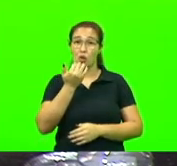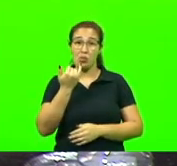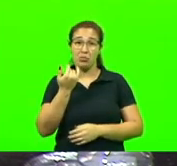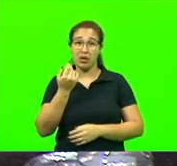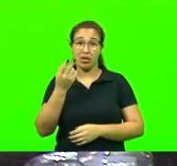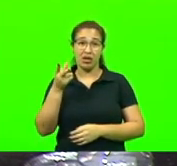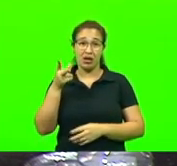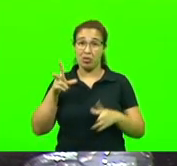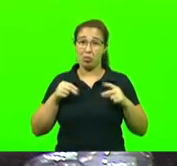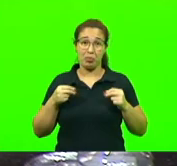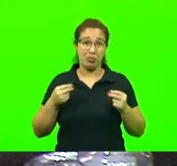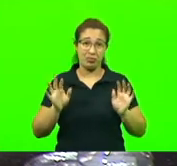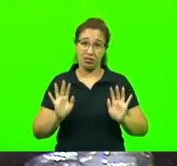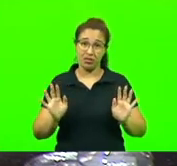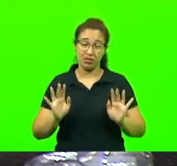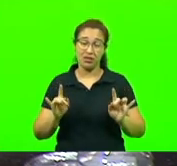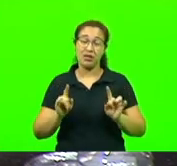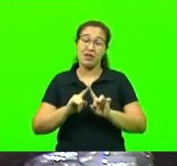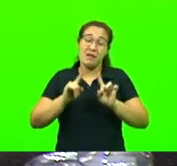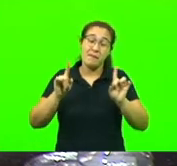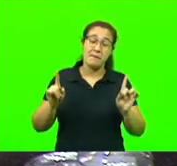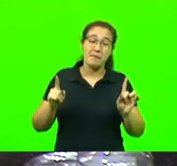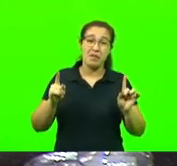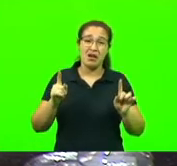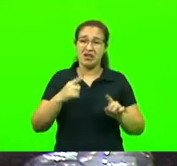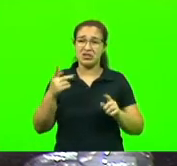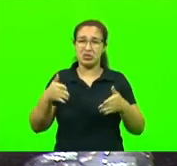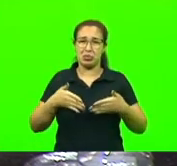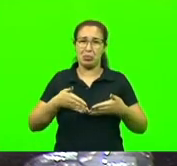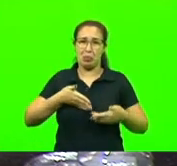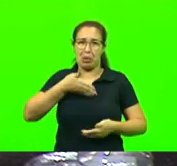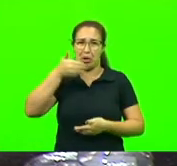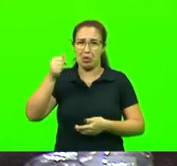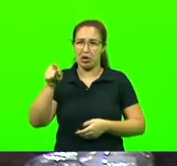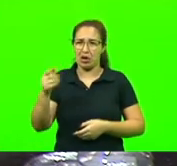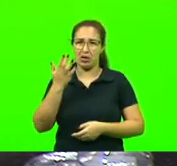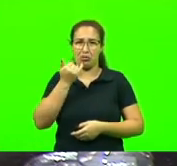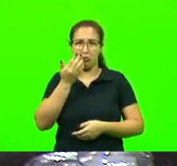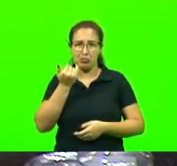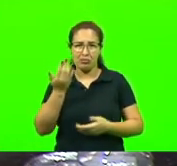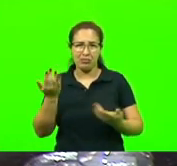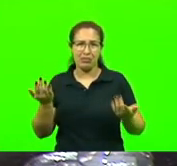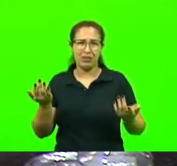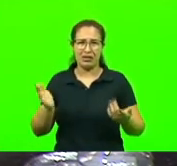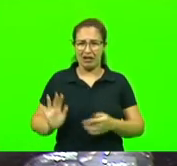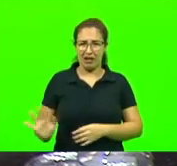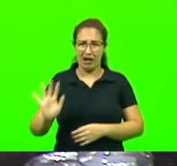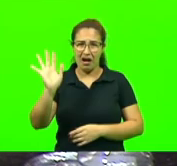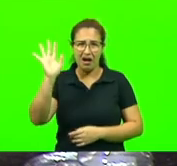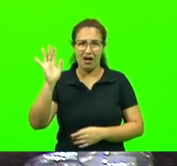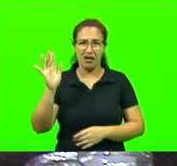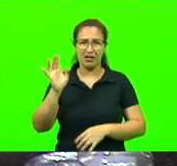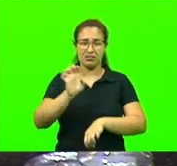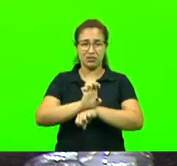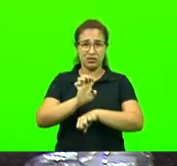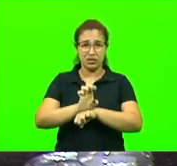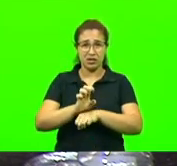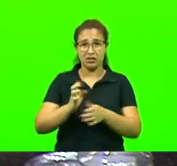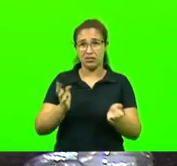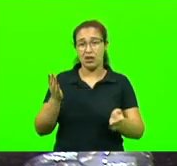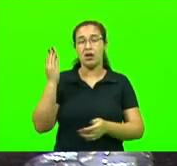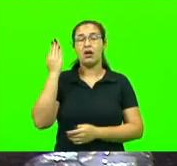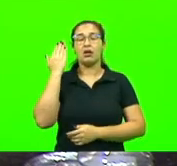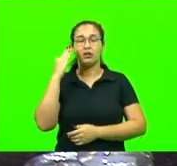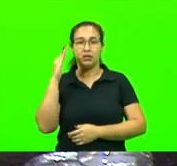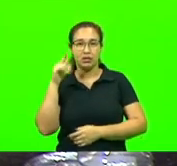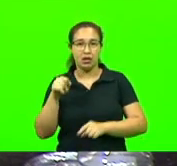gente, de alguma forma, melhorar a alimentação deles, tornando ainda mais caro para o Estado. Eu entendo, Nilson Berlanda, o